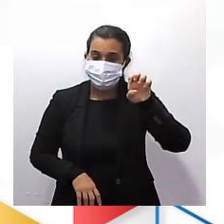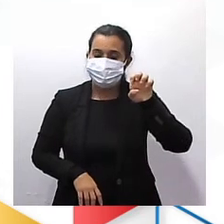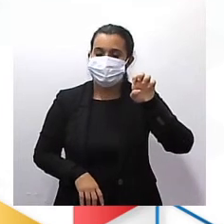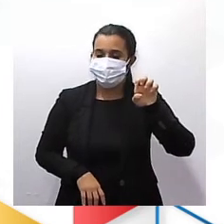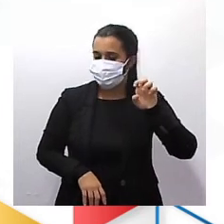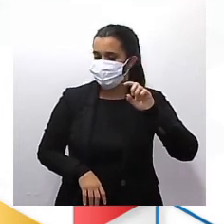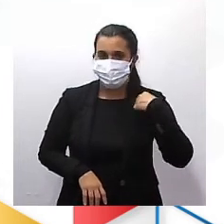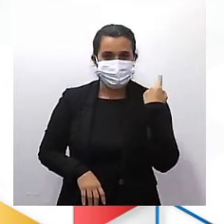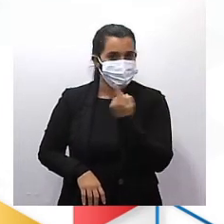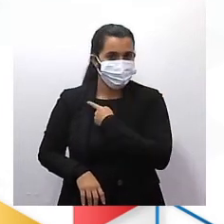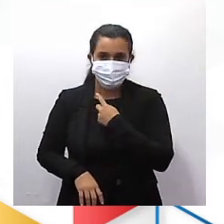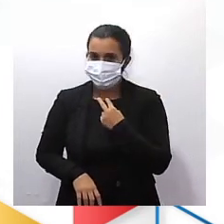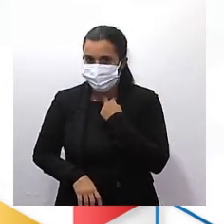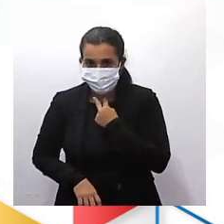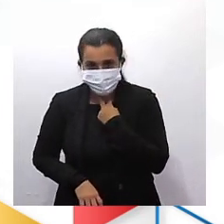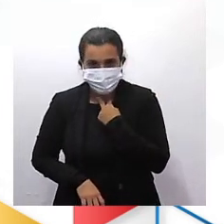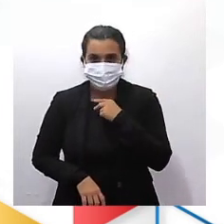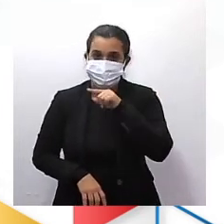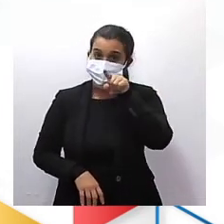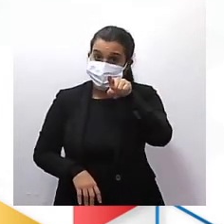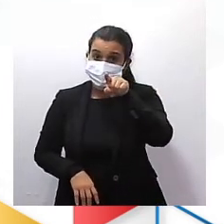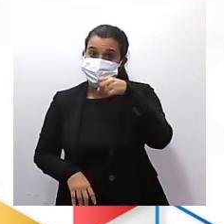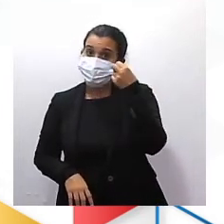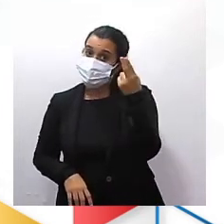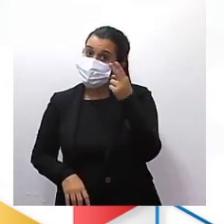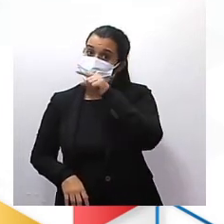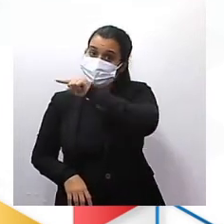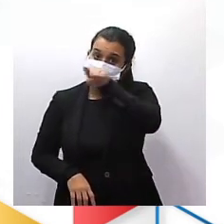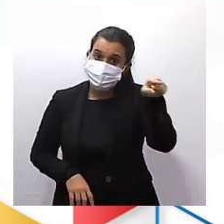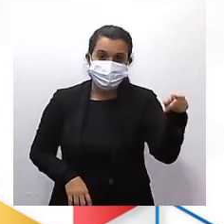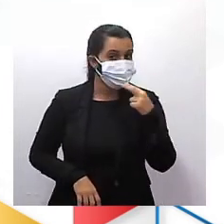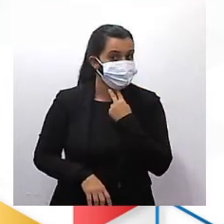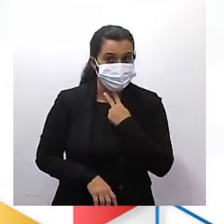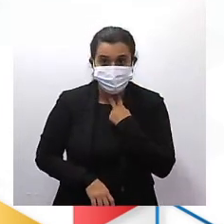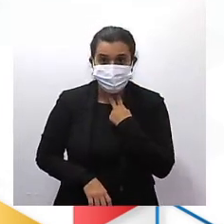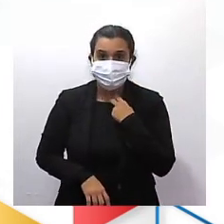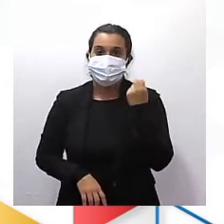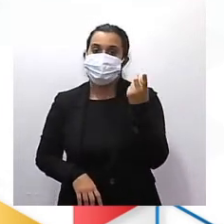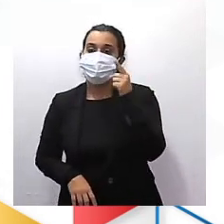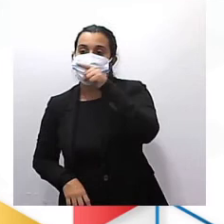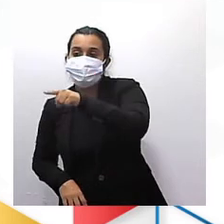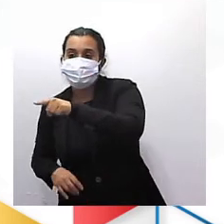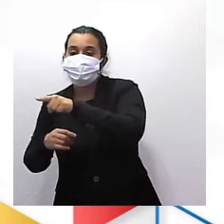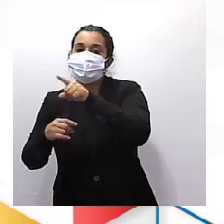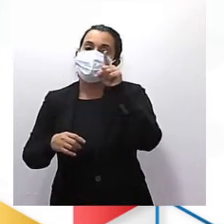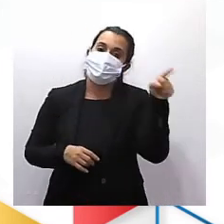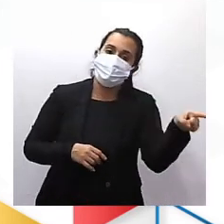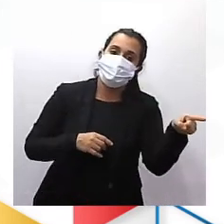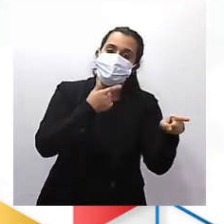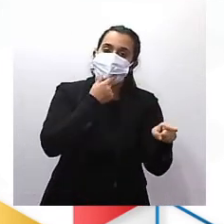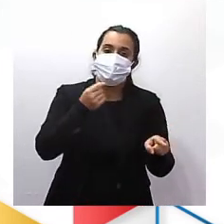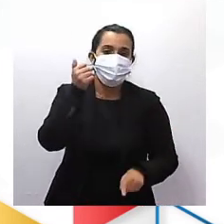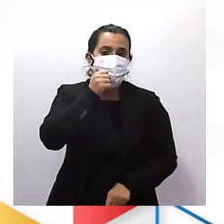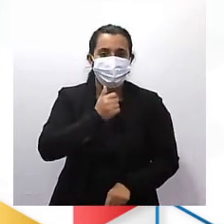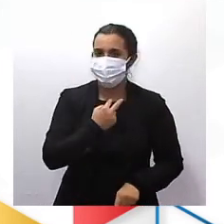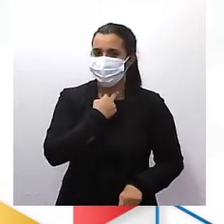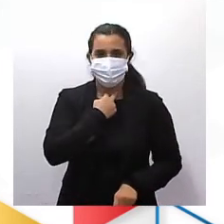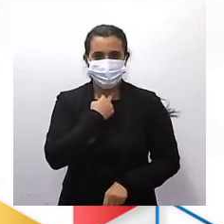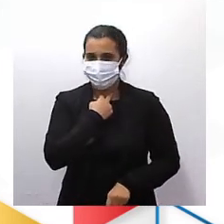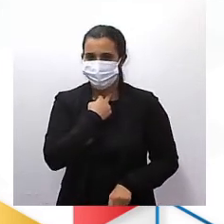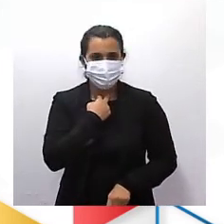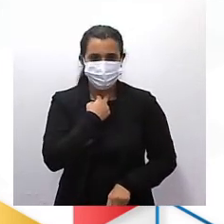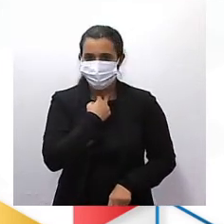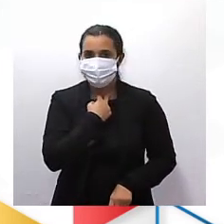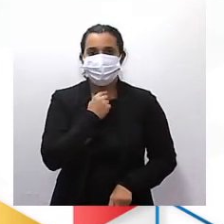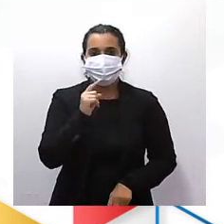não podemos, você ou vocês não podem, e eles e elas não podem. Então, se dependendo do contexto, a gente